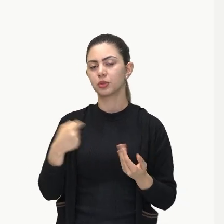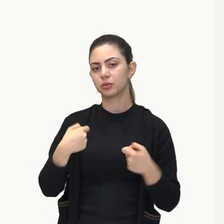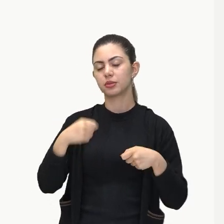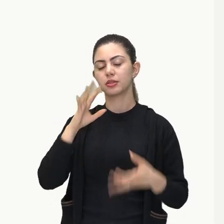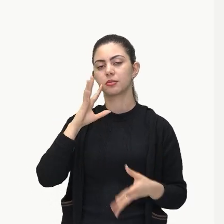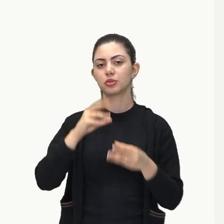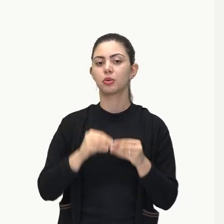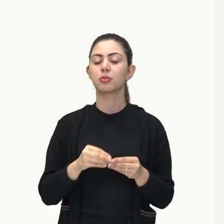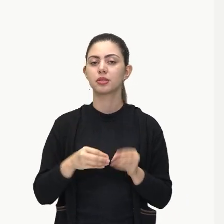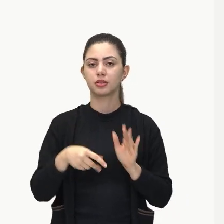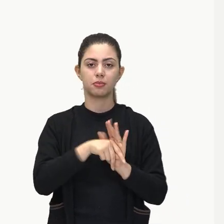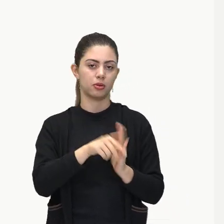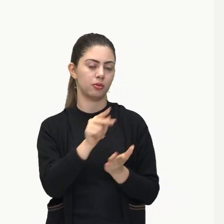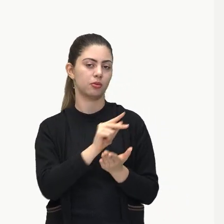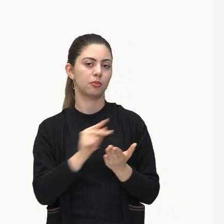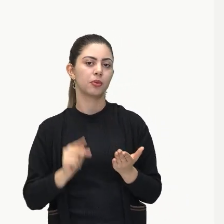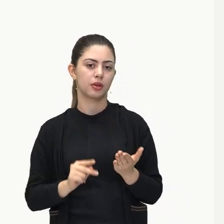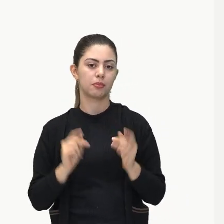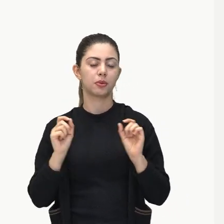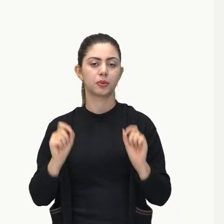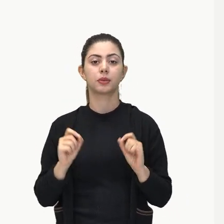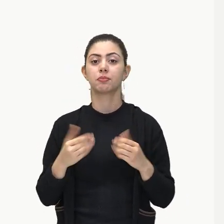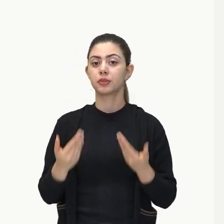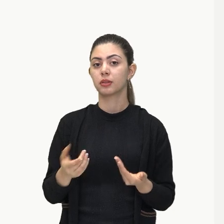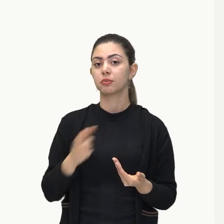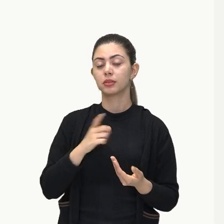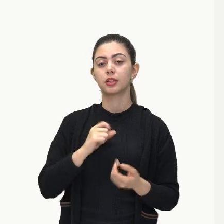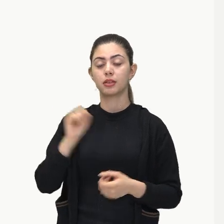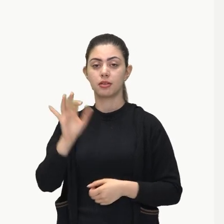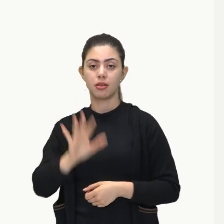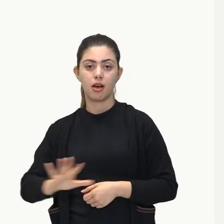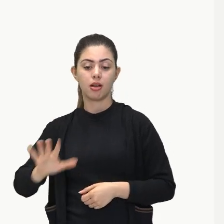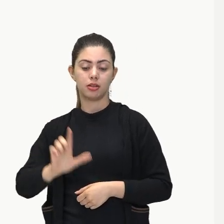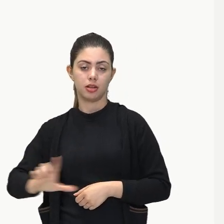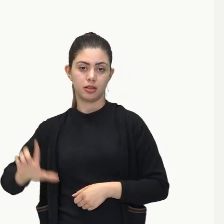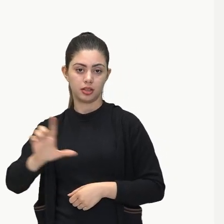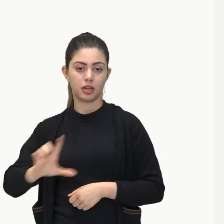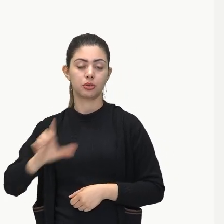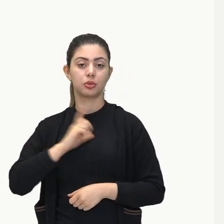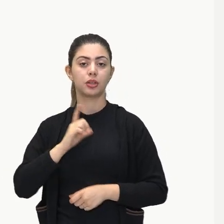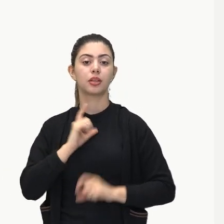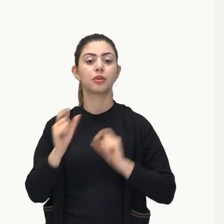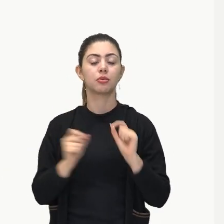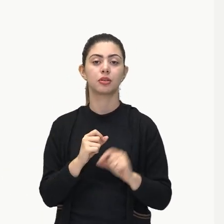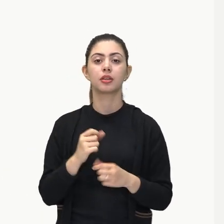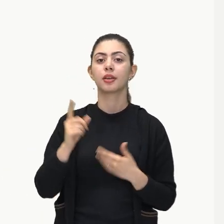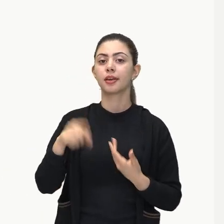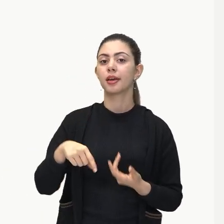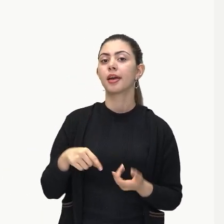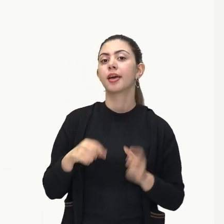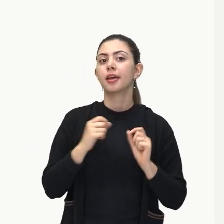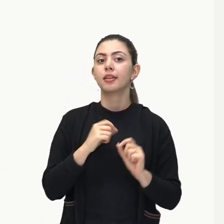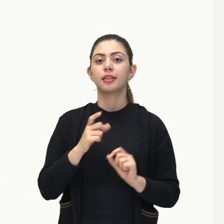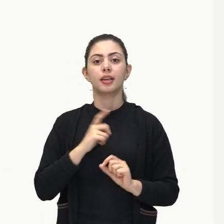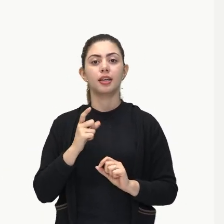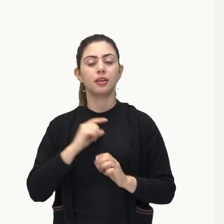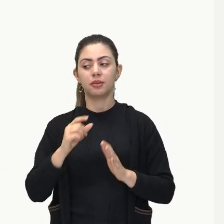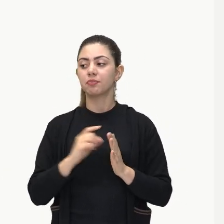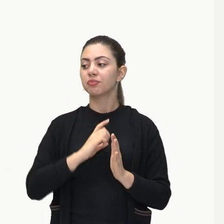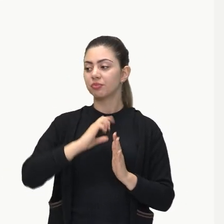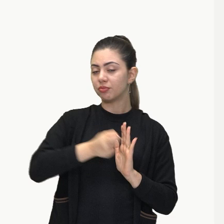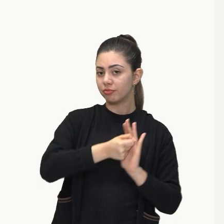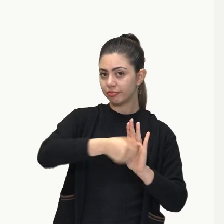os poemas. Os poemas e a literatura de forma geral, eles apresentam figuras de linguagem. São estratégias